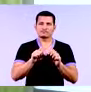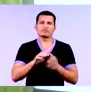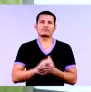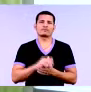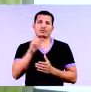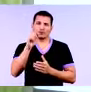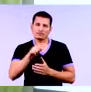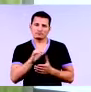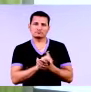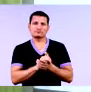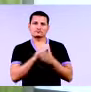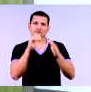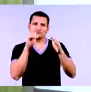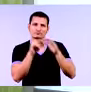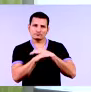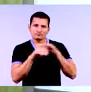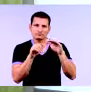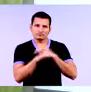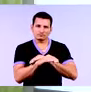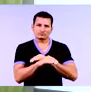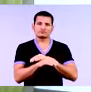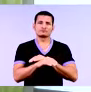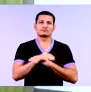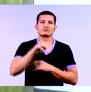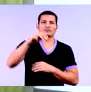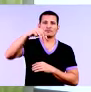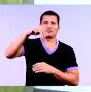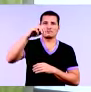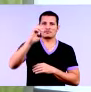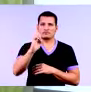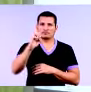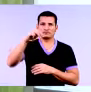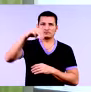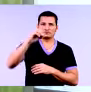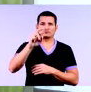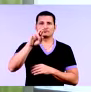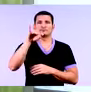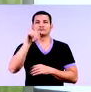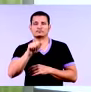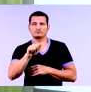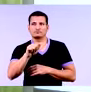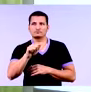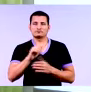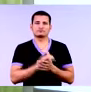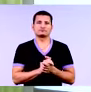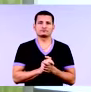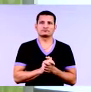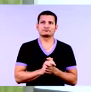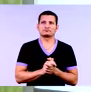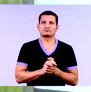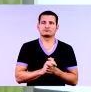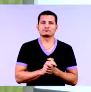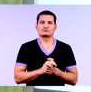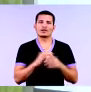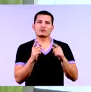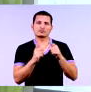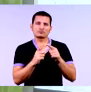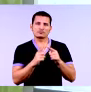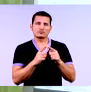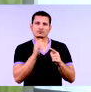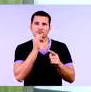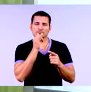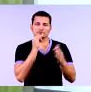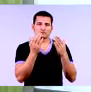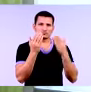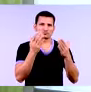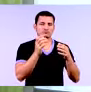alocados de memória, espaços reservados, como se fosse um grande armário em que você pegasse uma